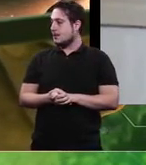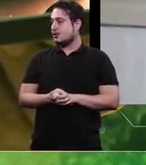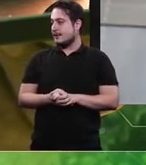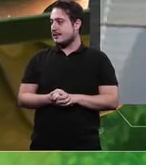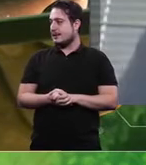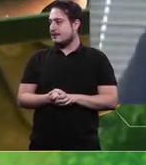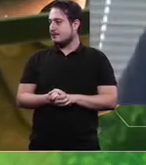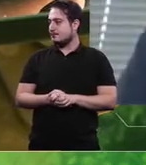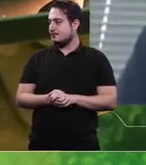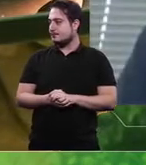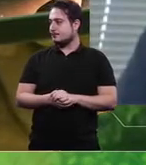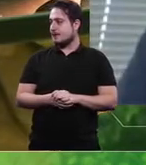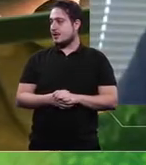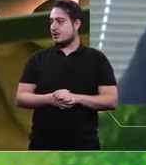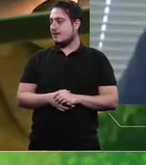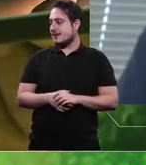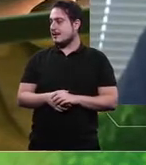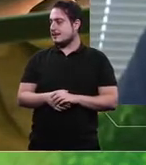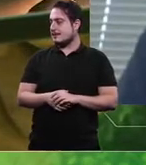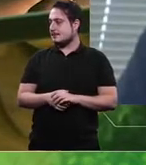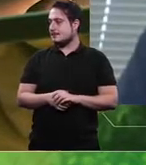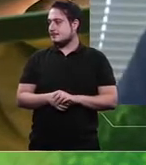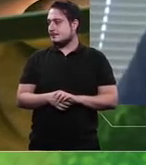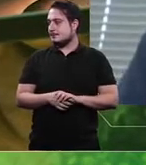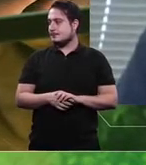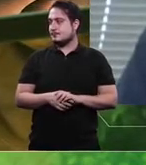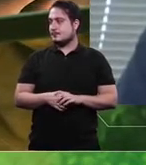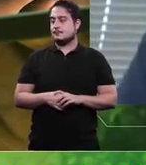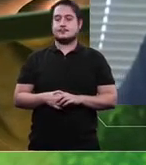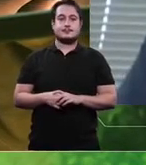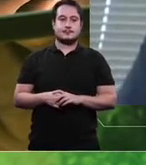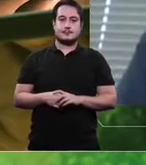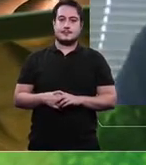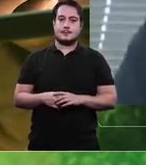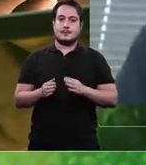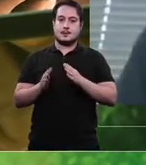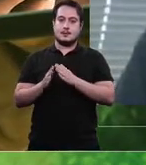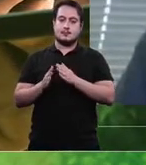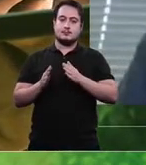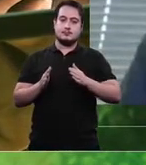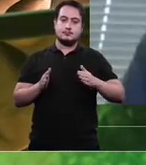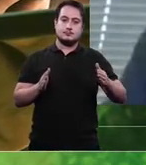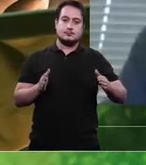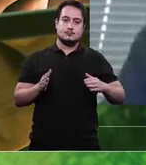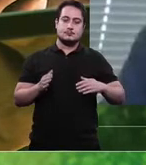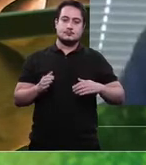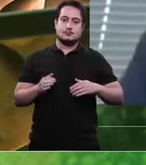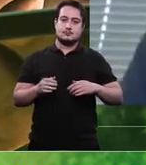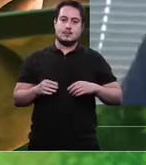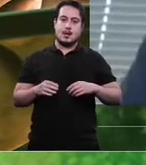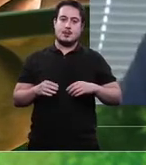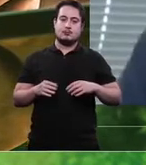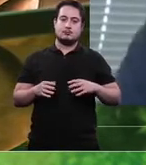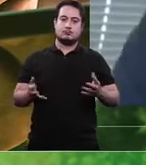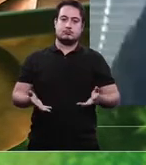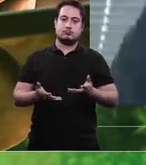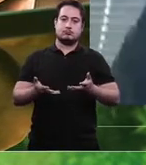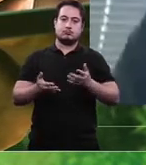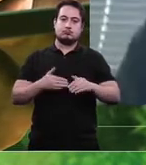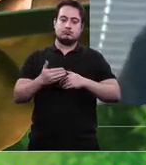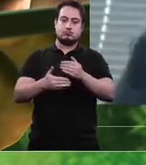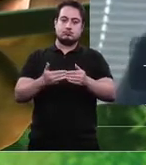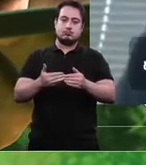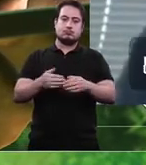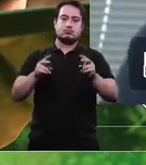Eu acho que, em parte, o desenvolvimento, eu até acho que o Nelson vai poder contribuir mais